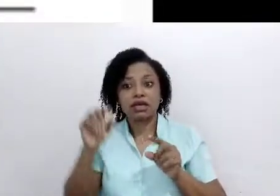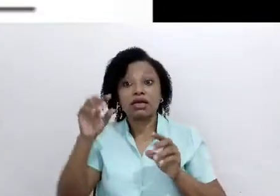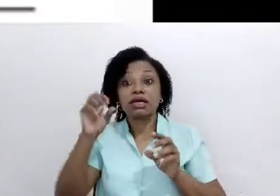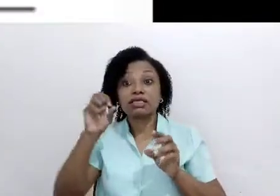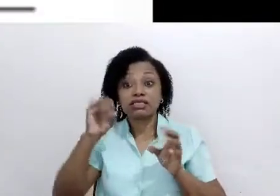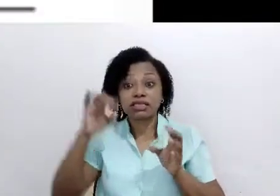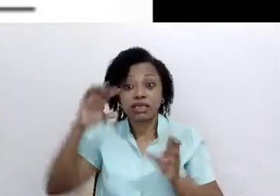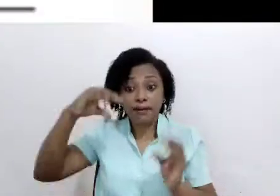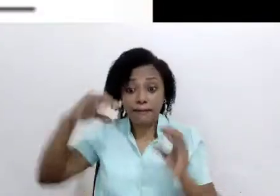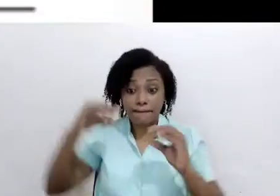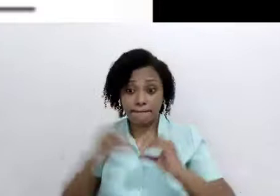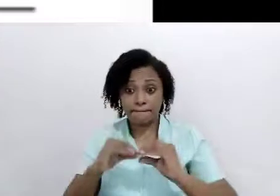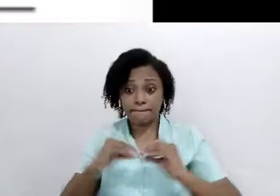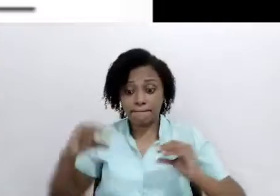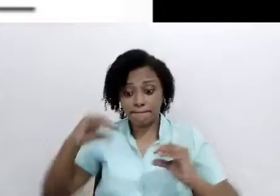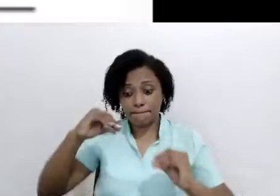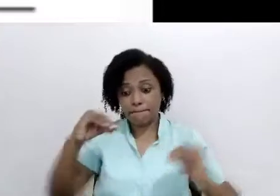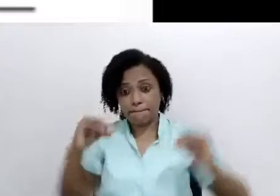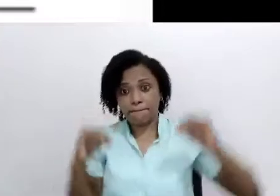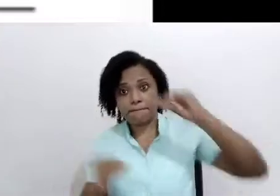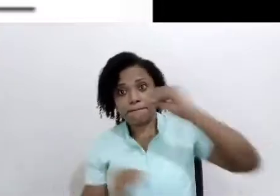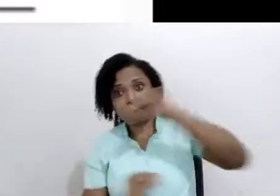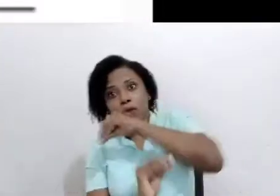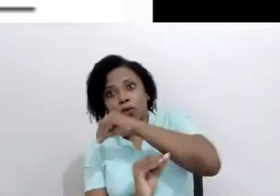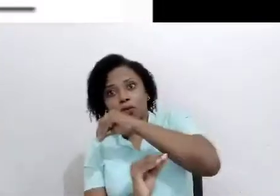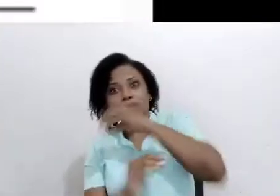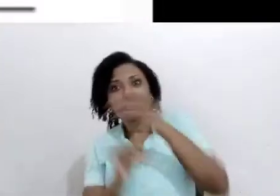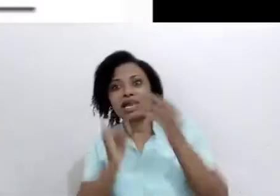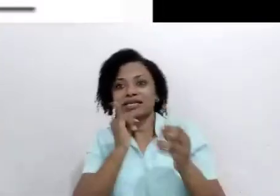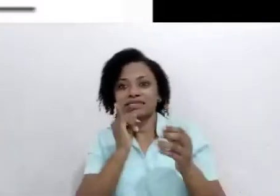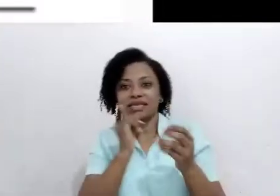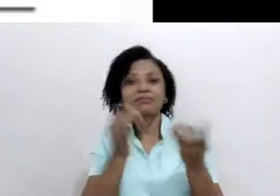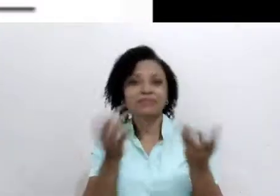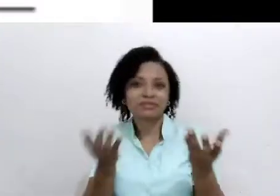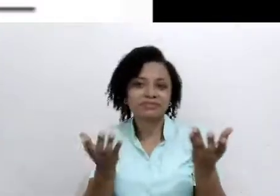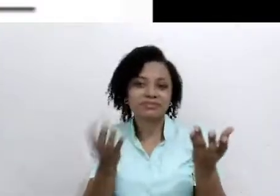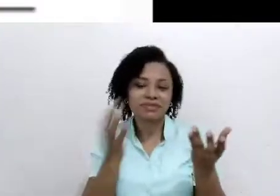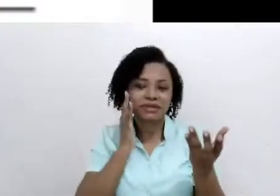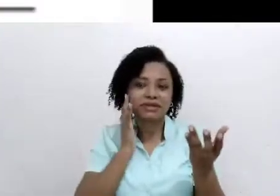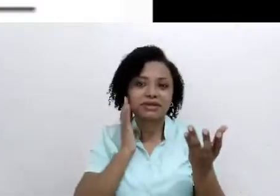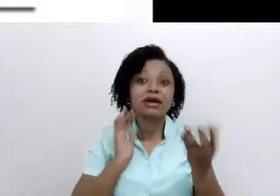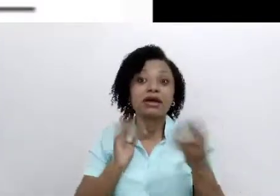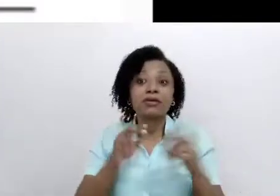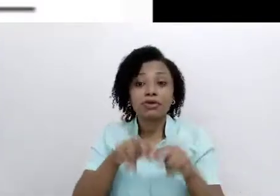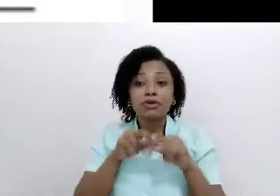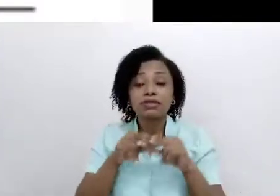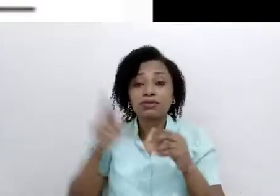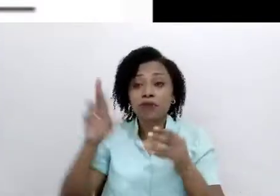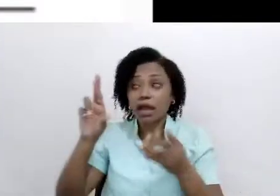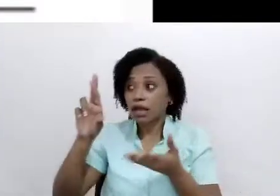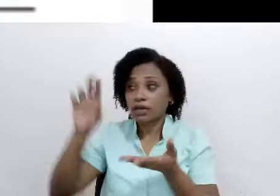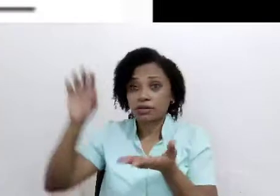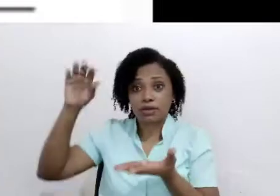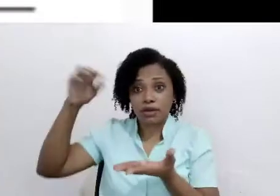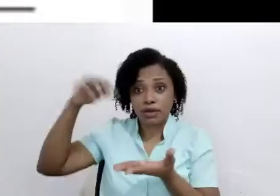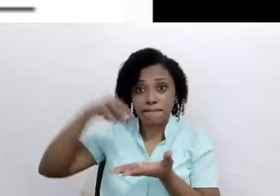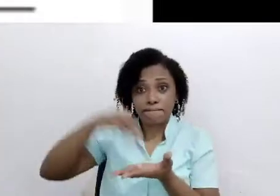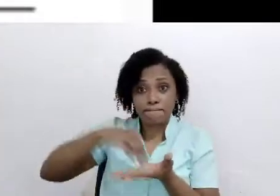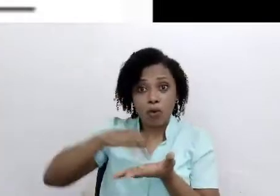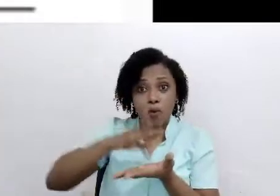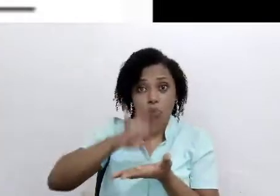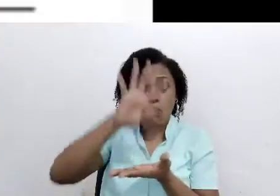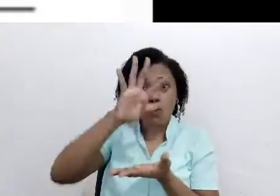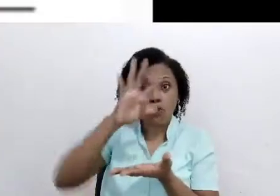gente virasse a tela, virasse o papel, esses três elementos, raio incidente, o raio que chega, o raio